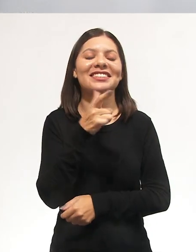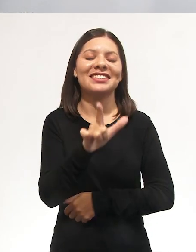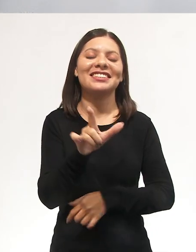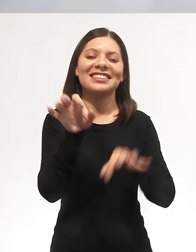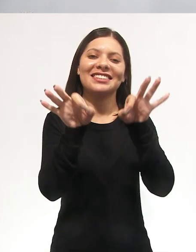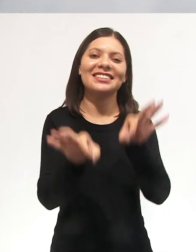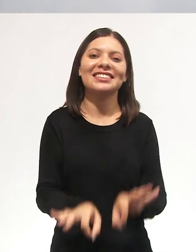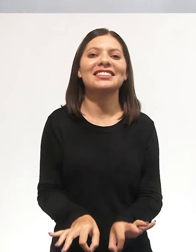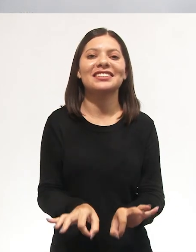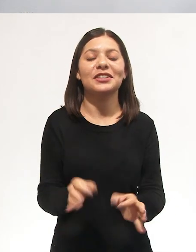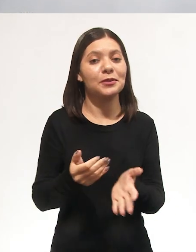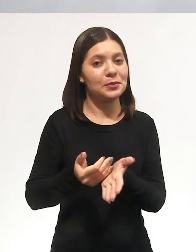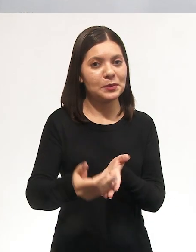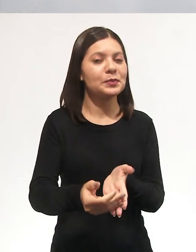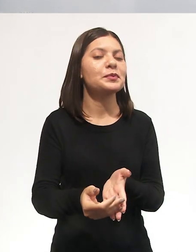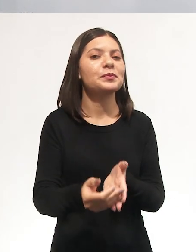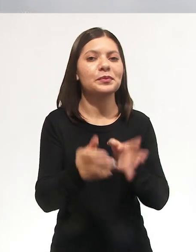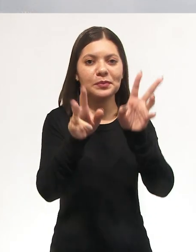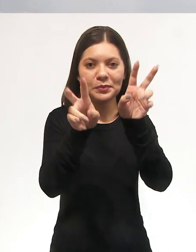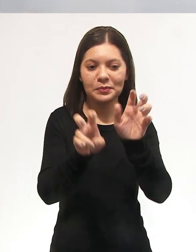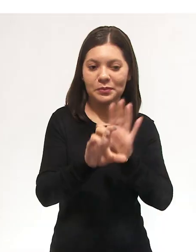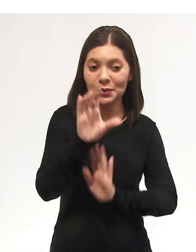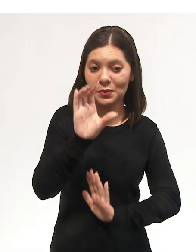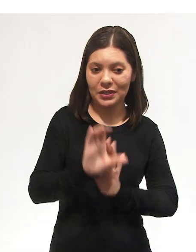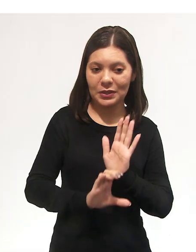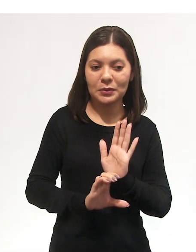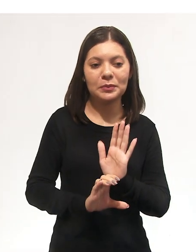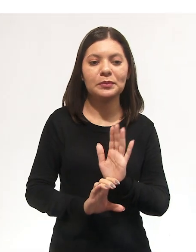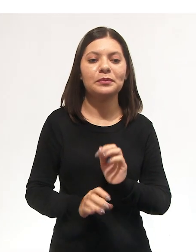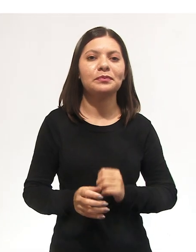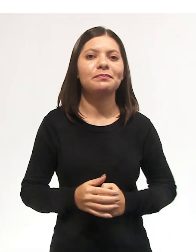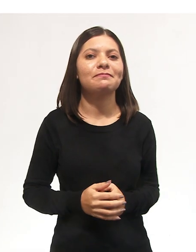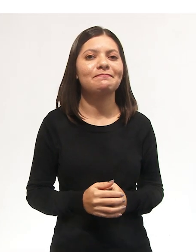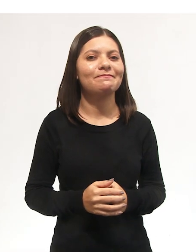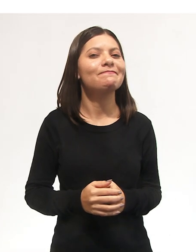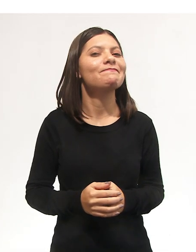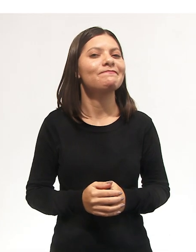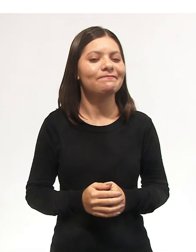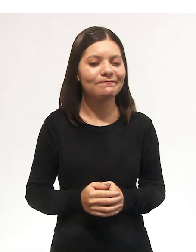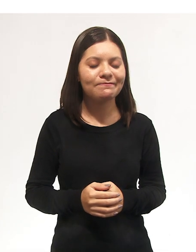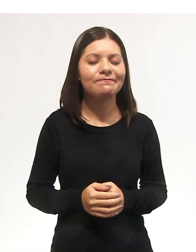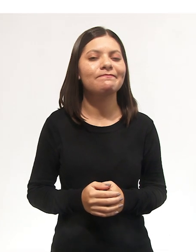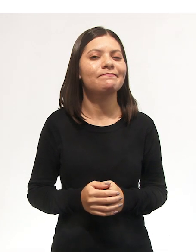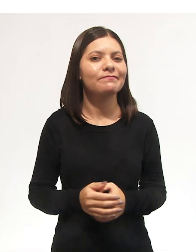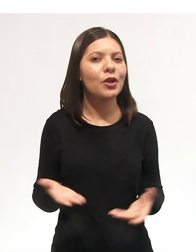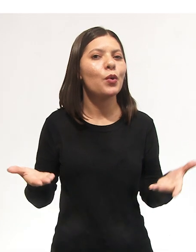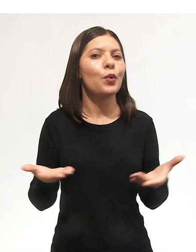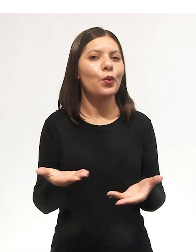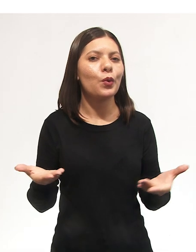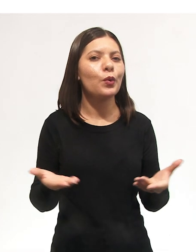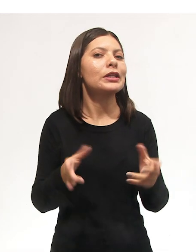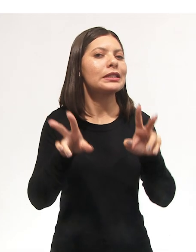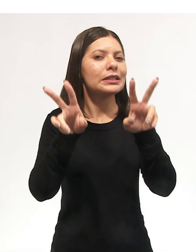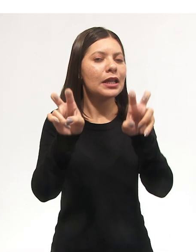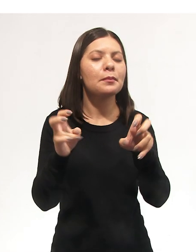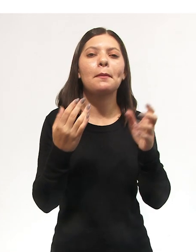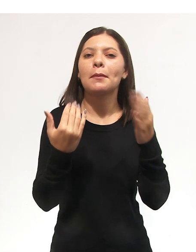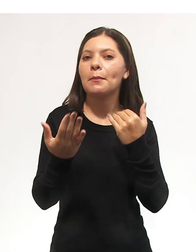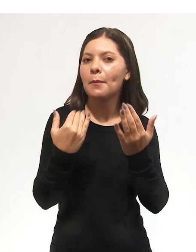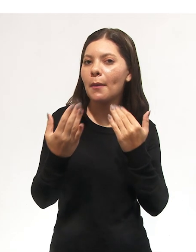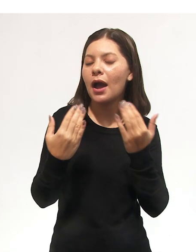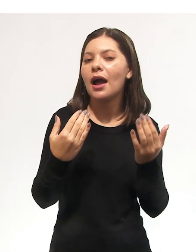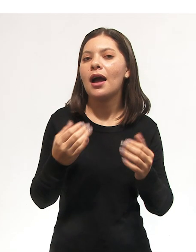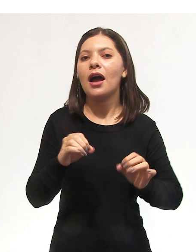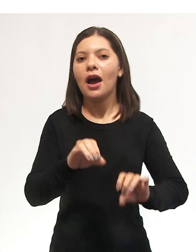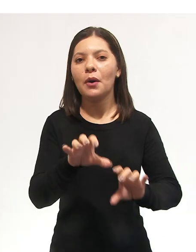iniciar discutindo as dimensões do currículo. Seguindo o coelho branco, nós vamos discutir nesse episódio